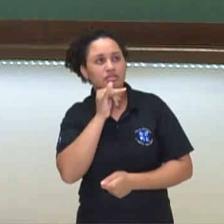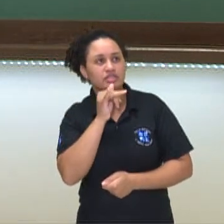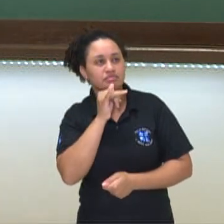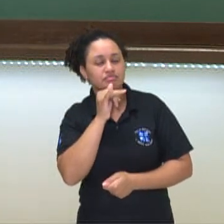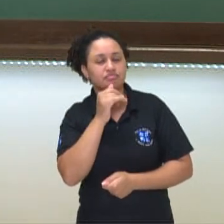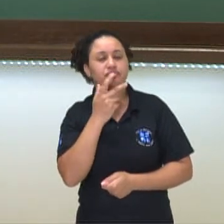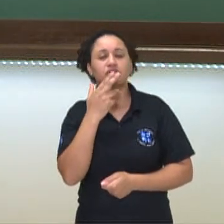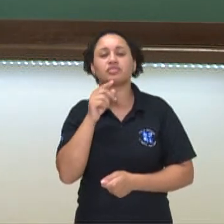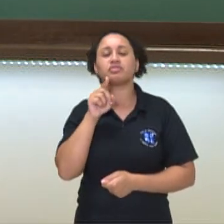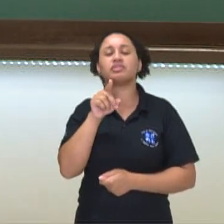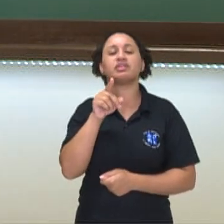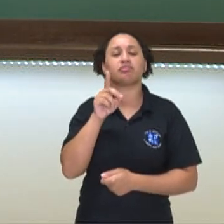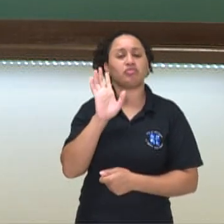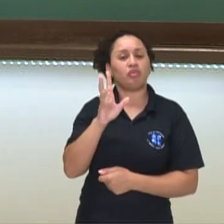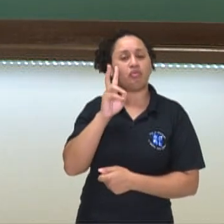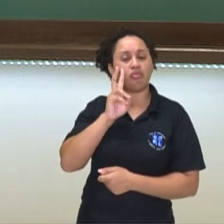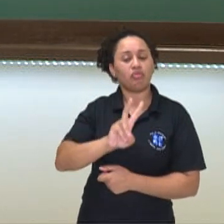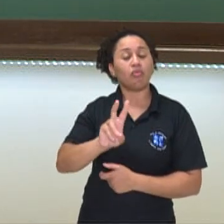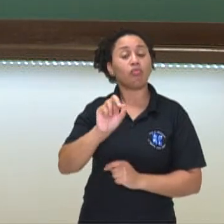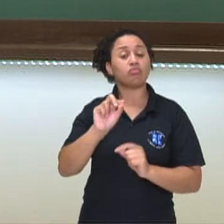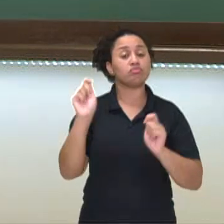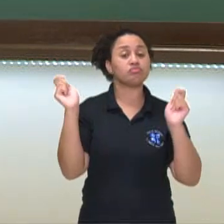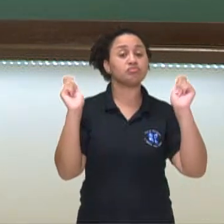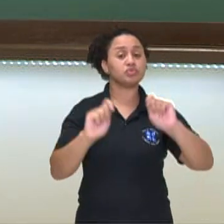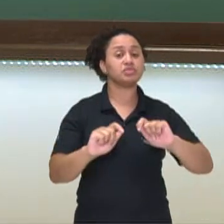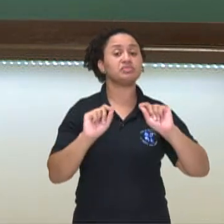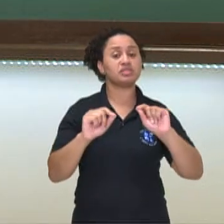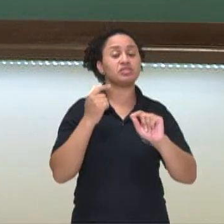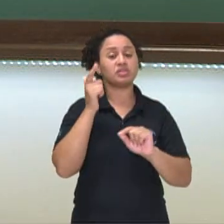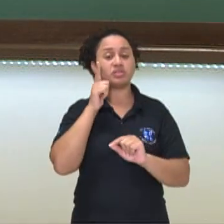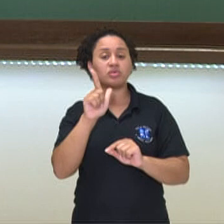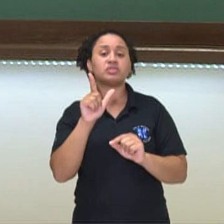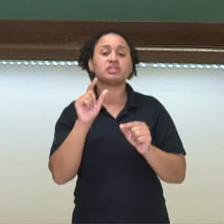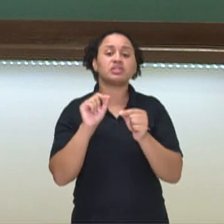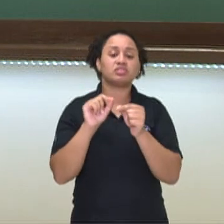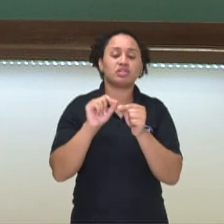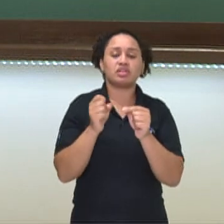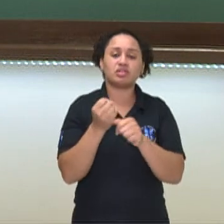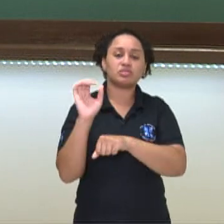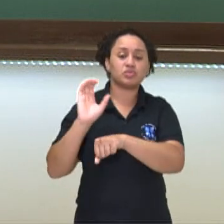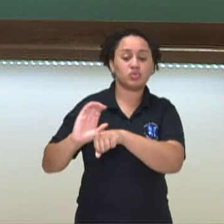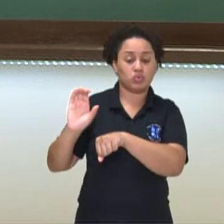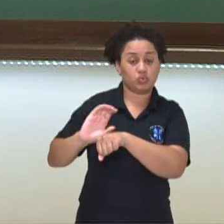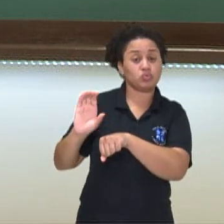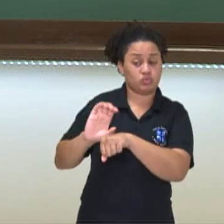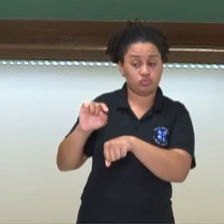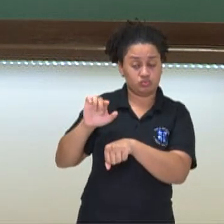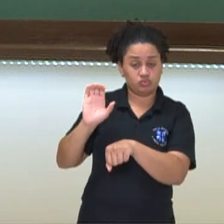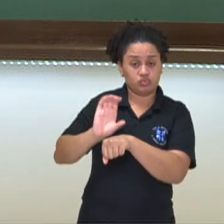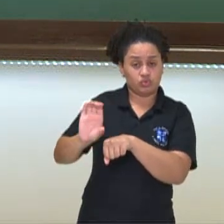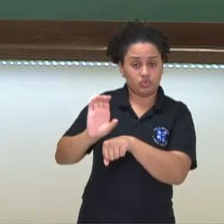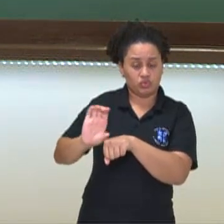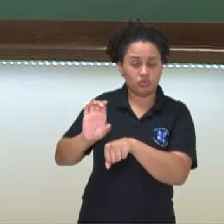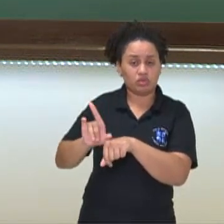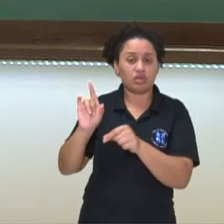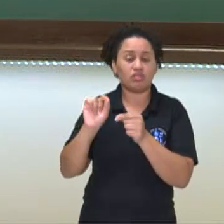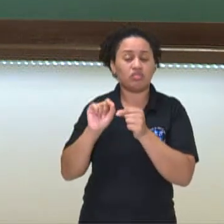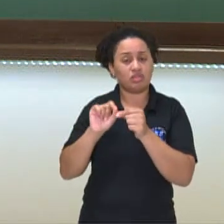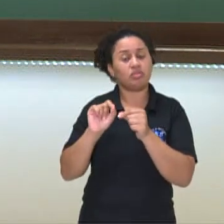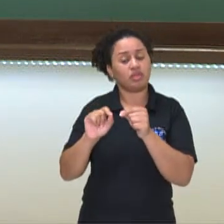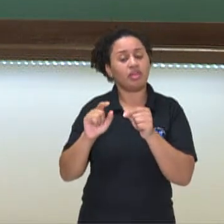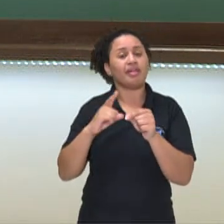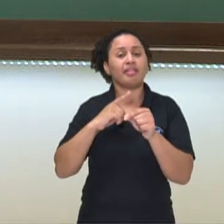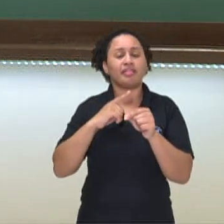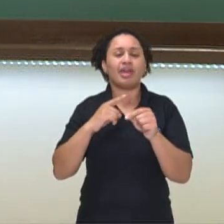deve ter ouvido aí a possibilidade de você realizar cursos, aonde os cursos que você realiza contam